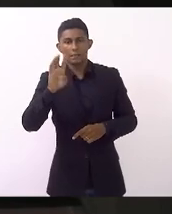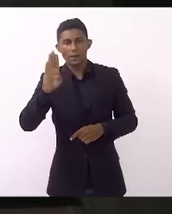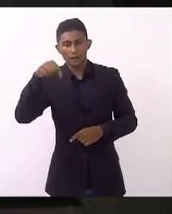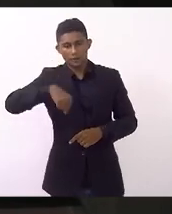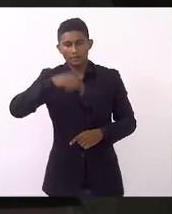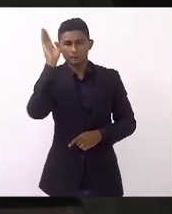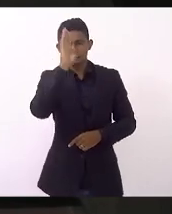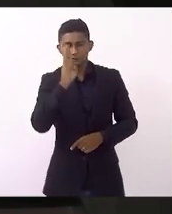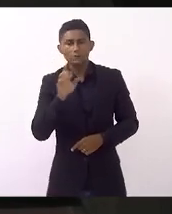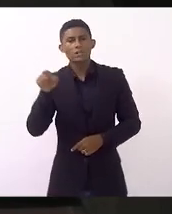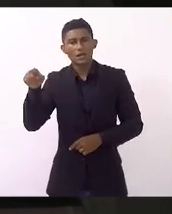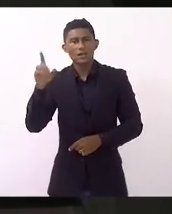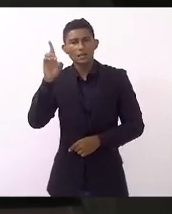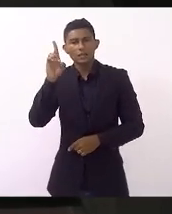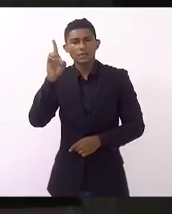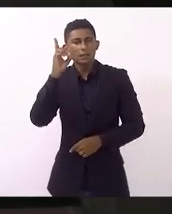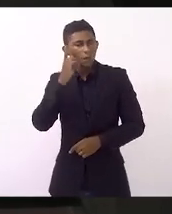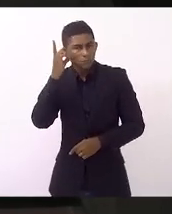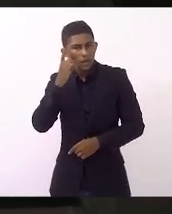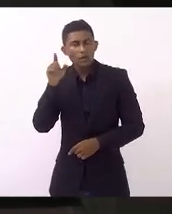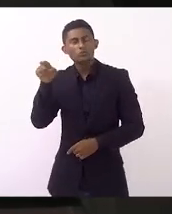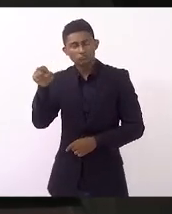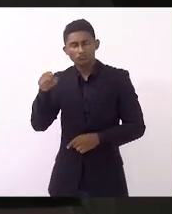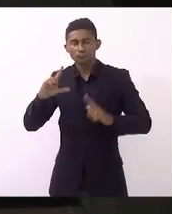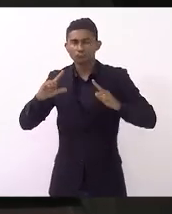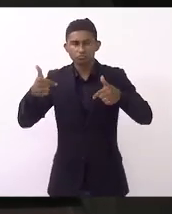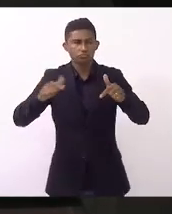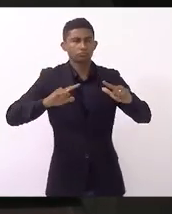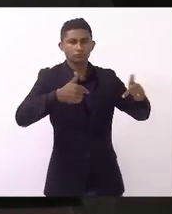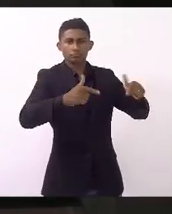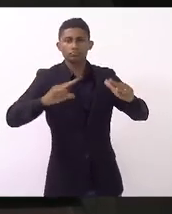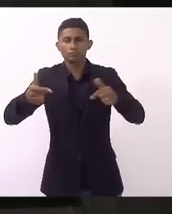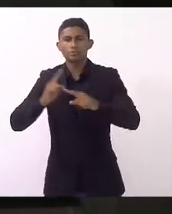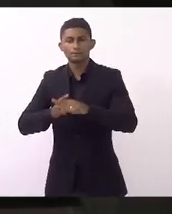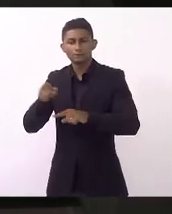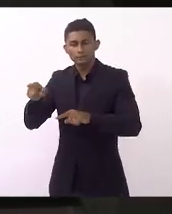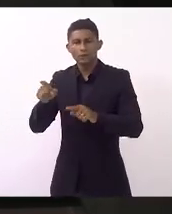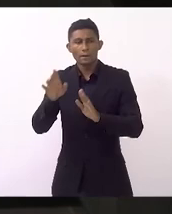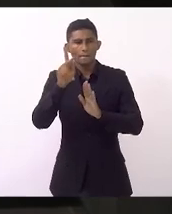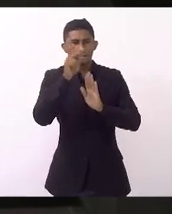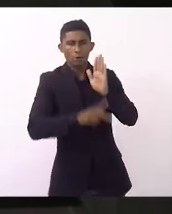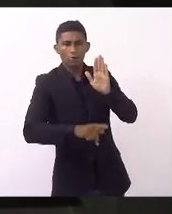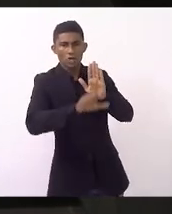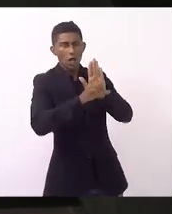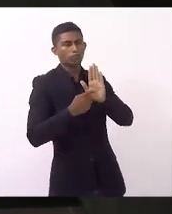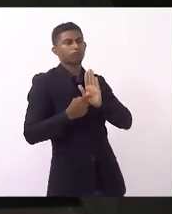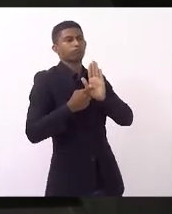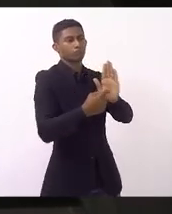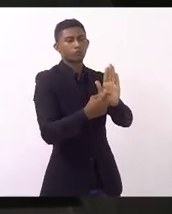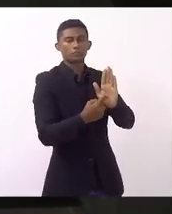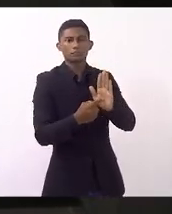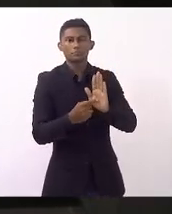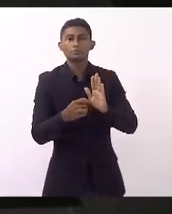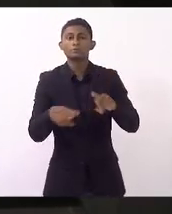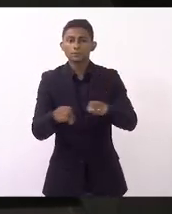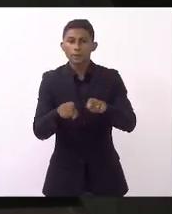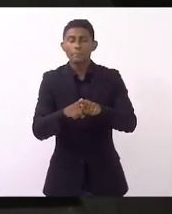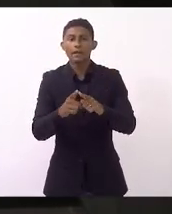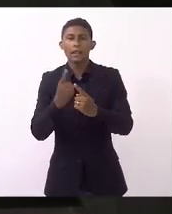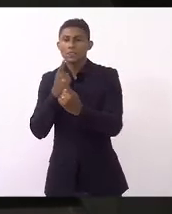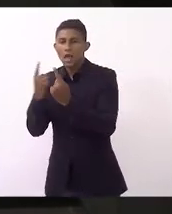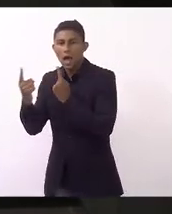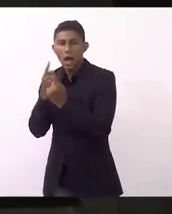Brasil. Foi um deputado absolutamente decisivo, não só por apresentar um projeto, mas por apresentá-lo depois de um diálogo